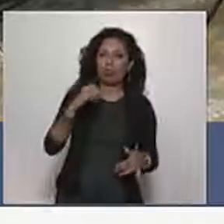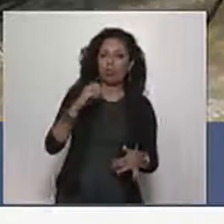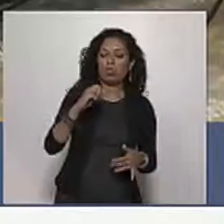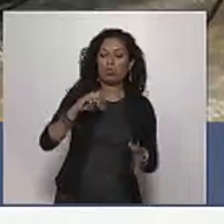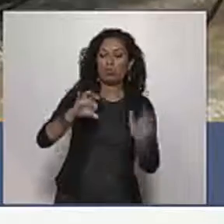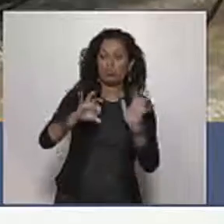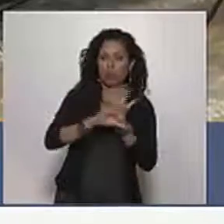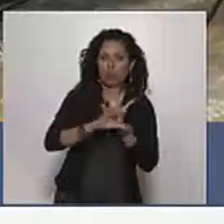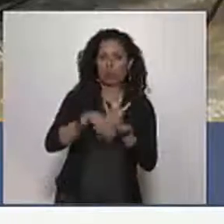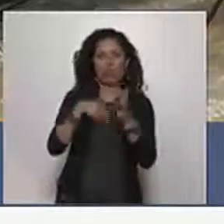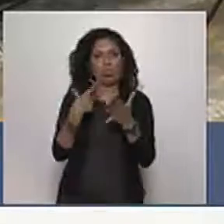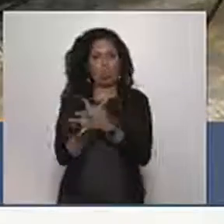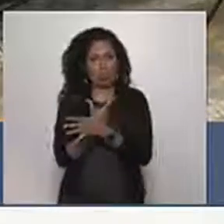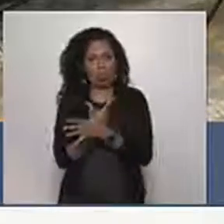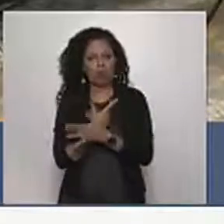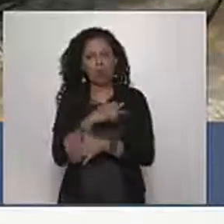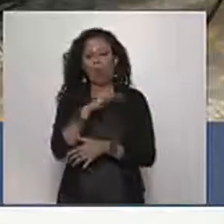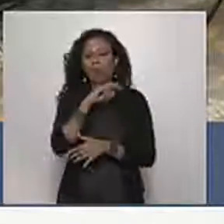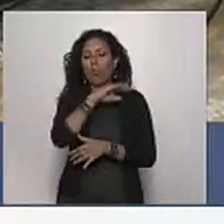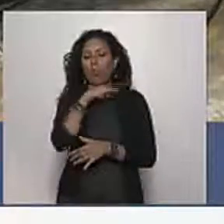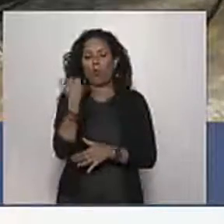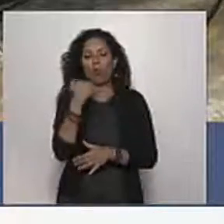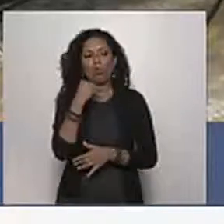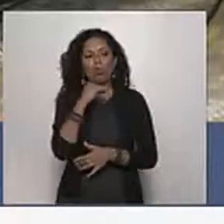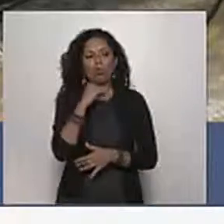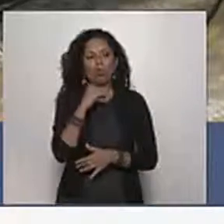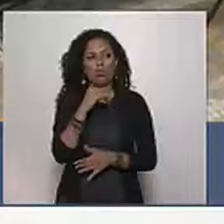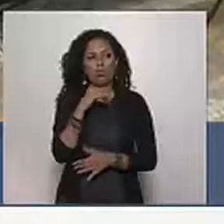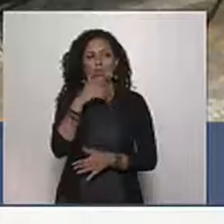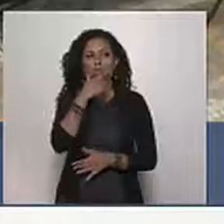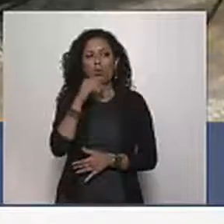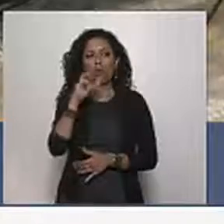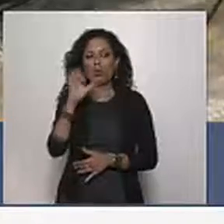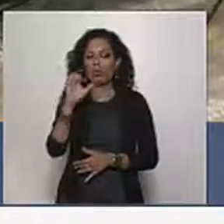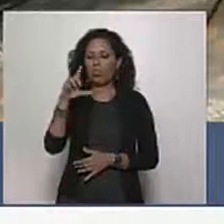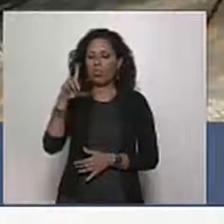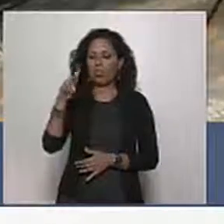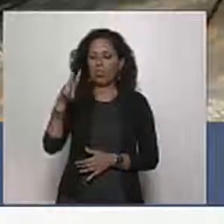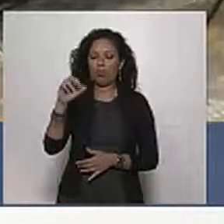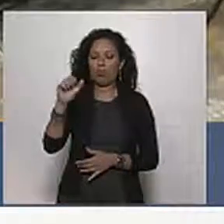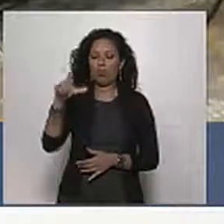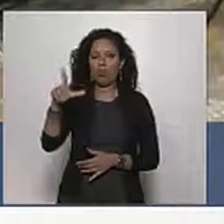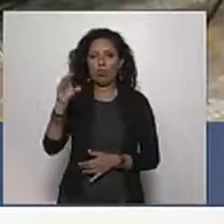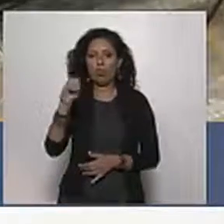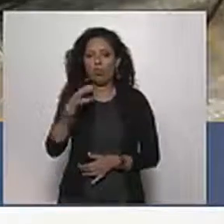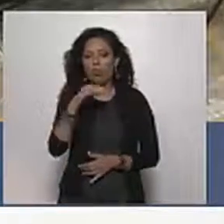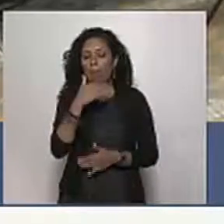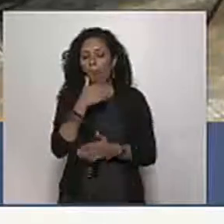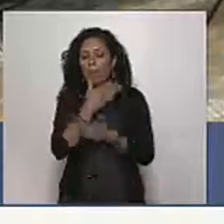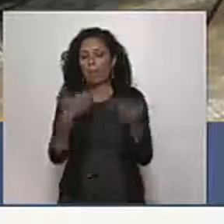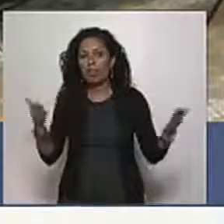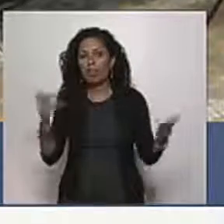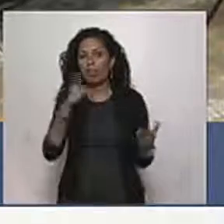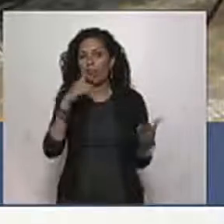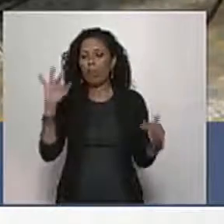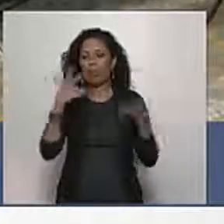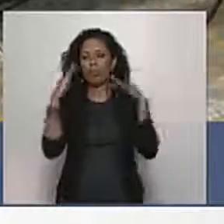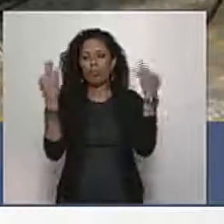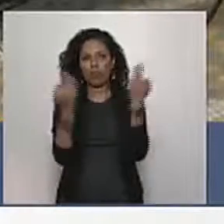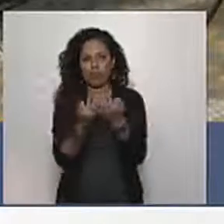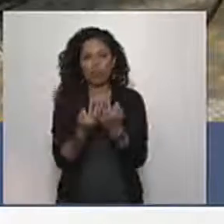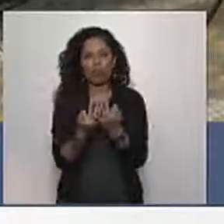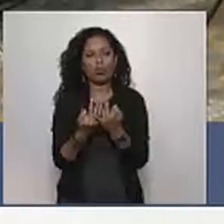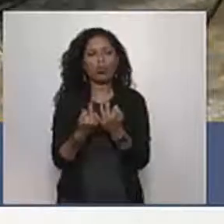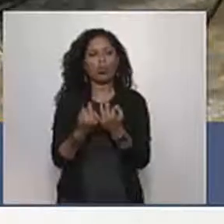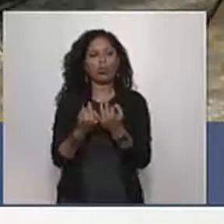um homicídio ocorreu, o Evaldo está morto, sua família perdeu aí um pai de família, com certeza.